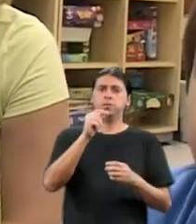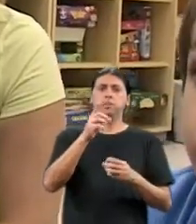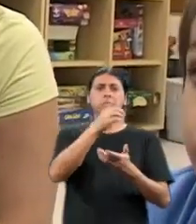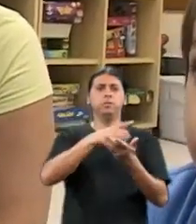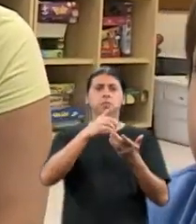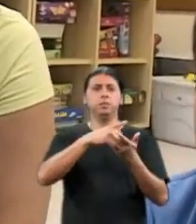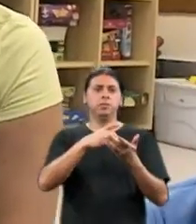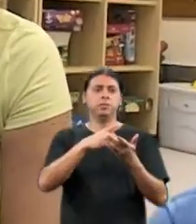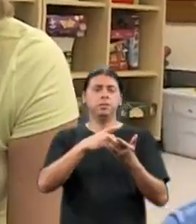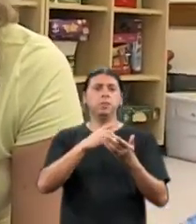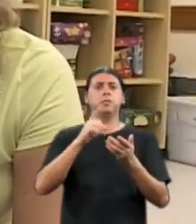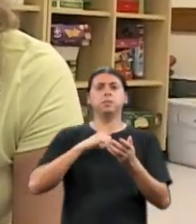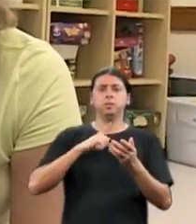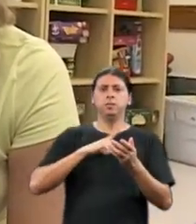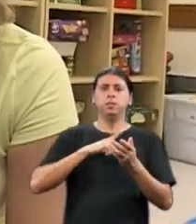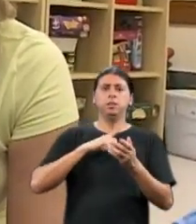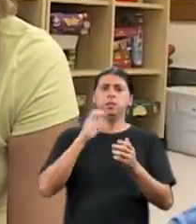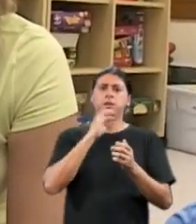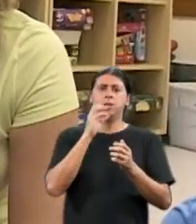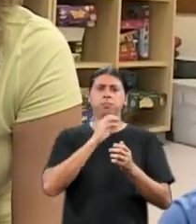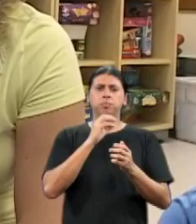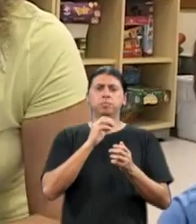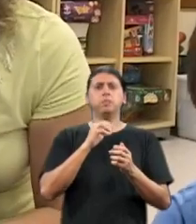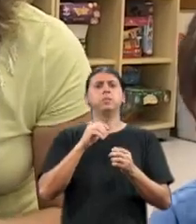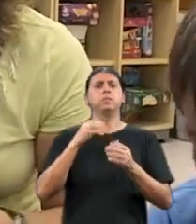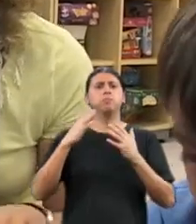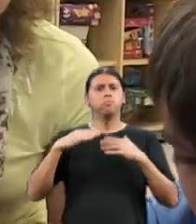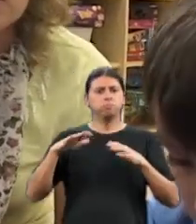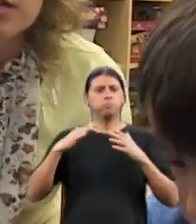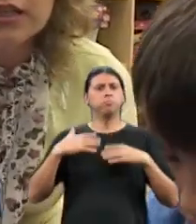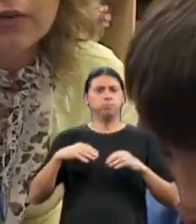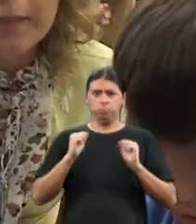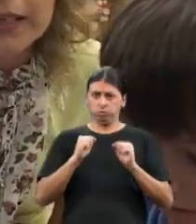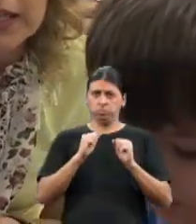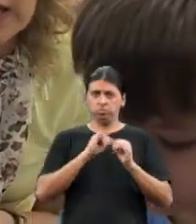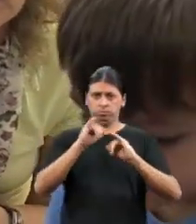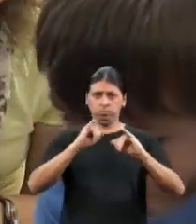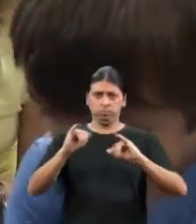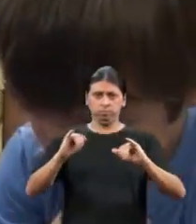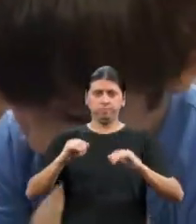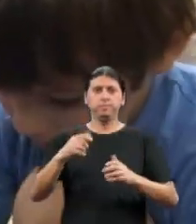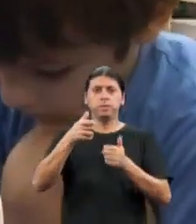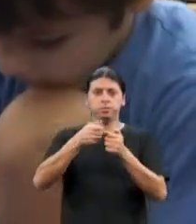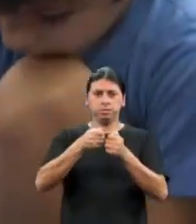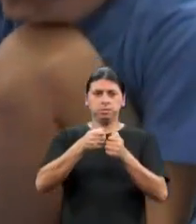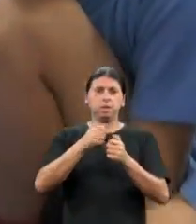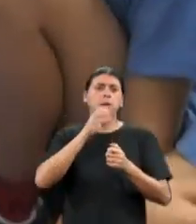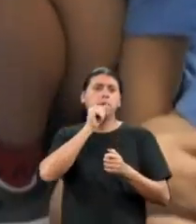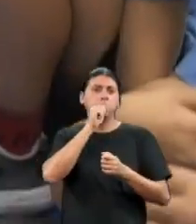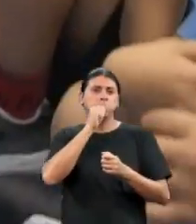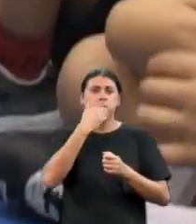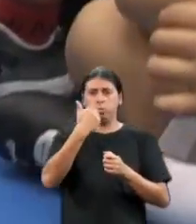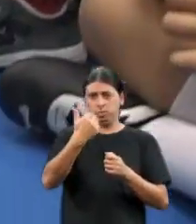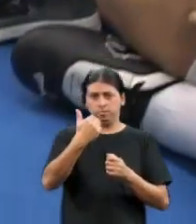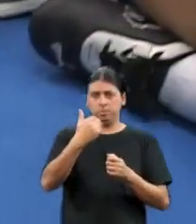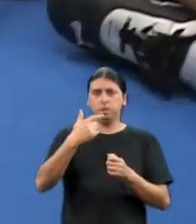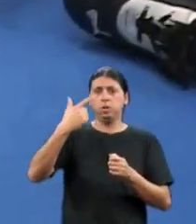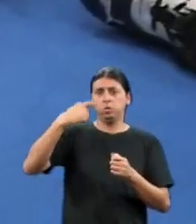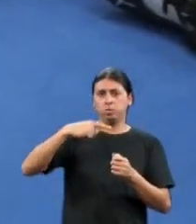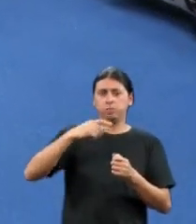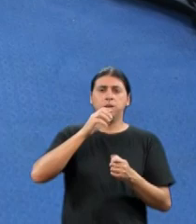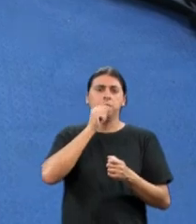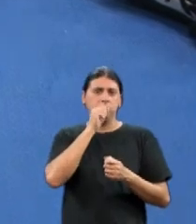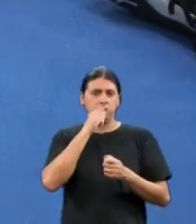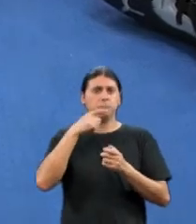sair, ele começar a rodar bem devagar, pode ser? Então aperta lá no laranja, de novo no